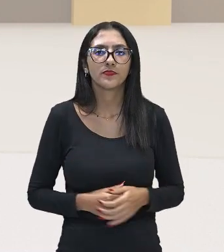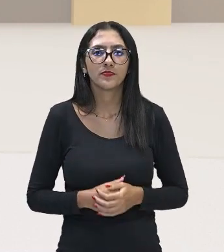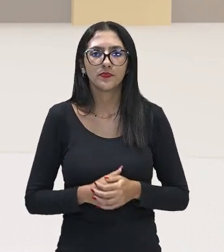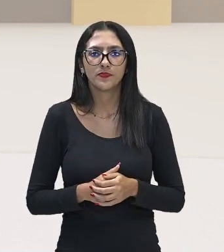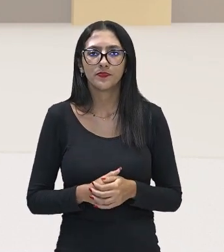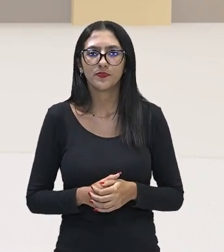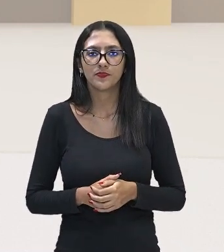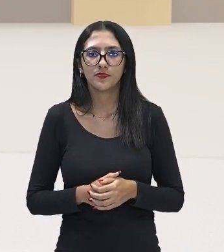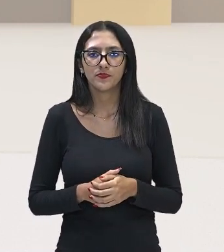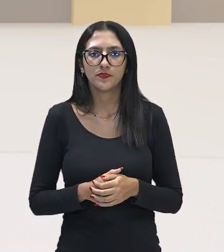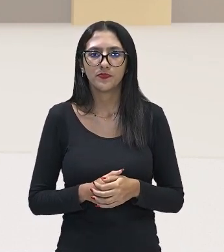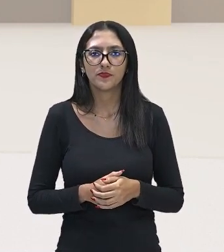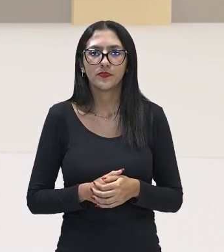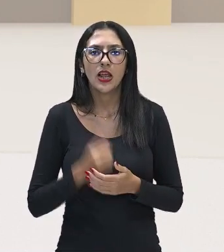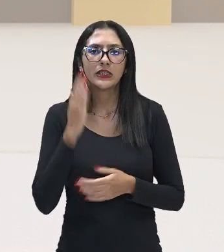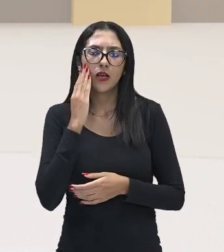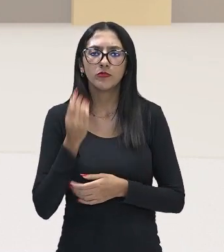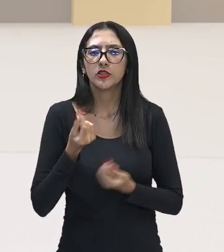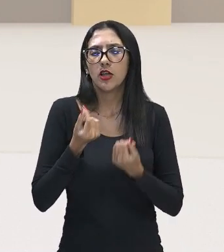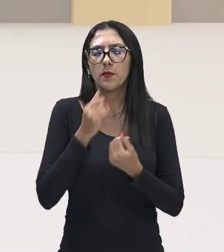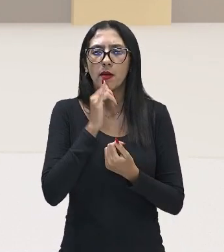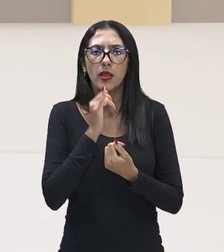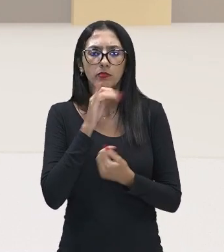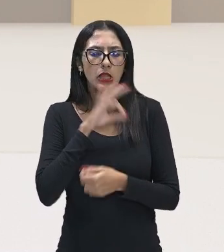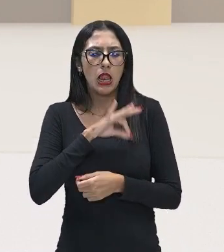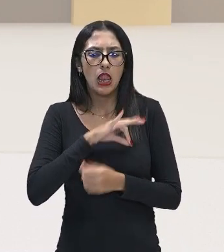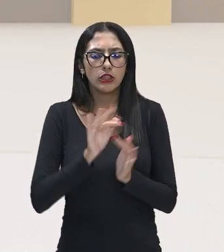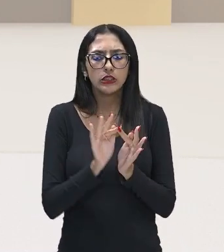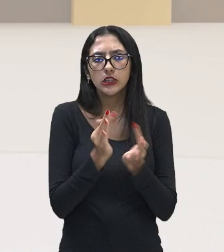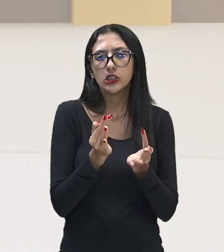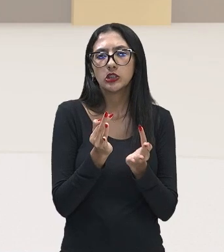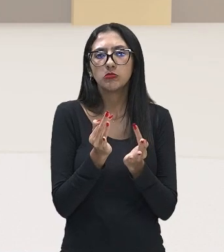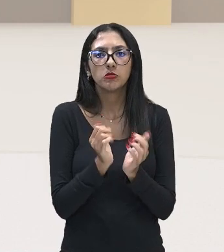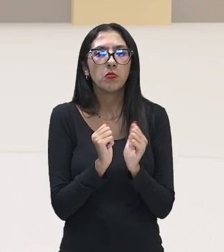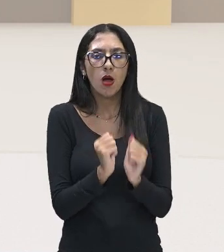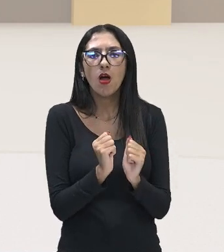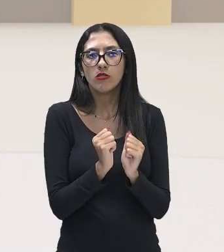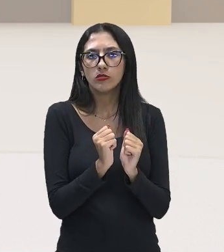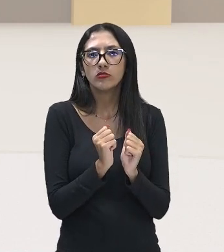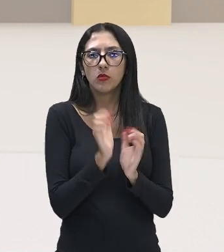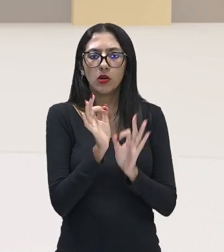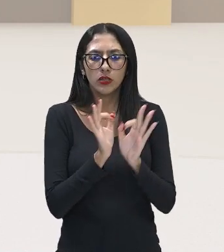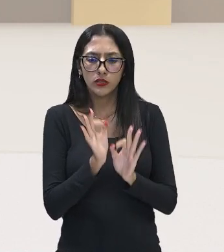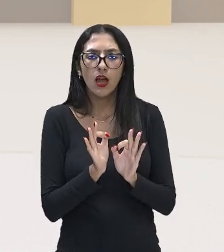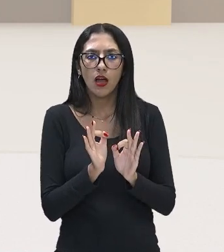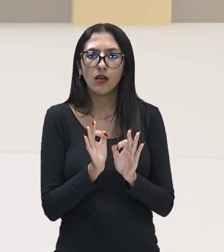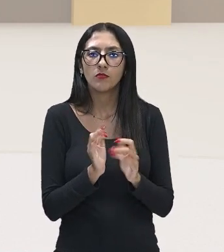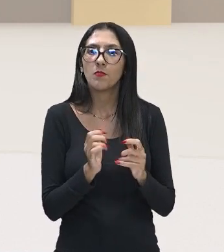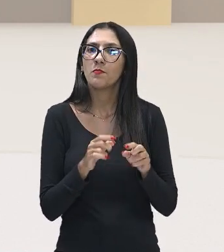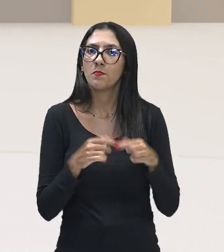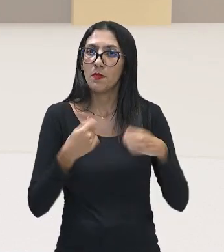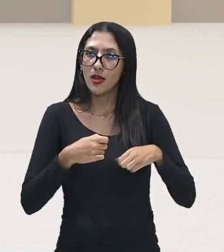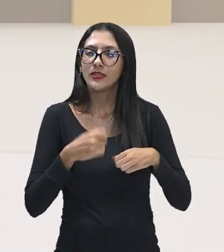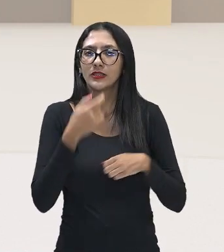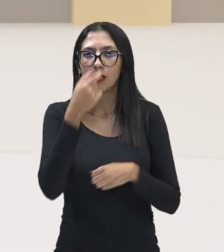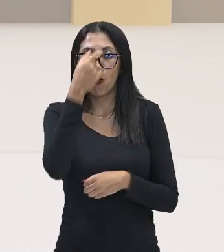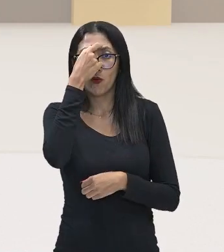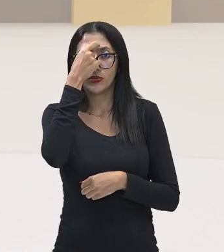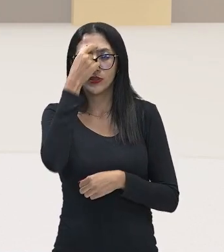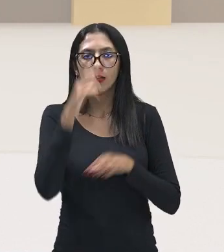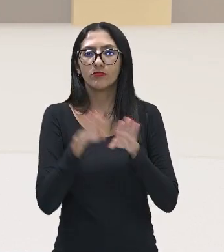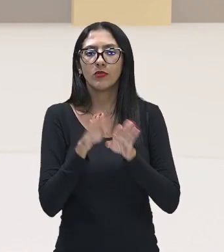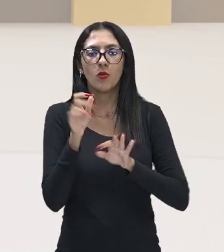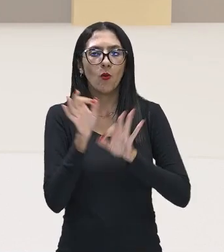Mesmo com um orçamento mais modesto, é possível realizar os seus sonhos. Basta uma boa dose de disciplina e